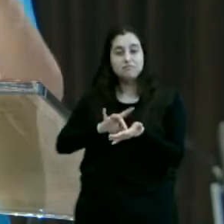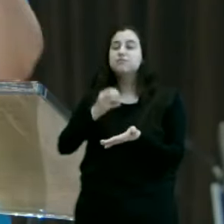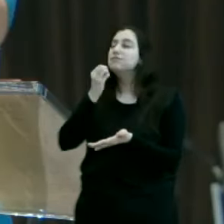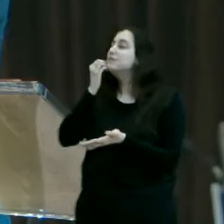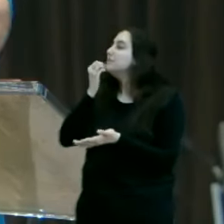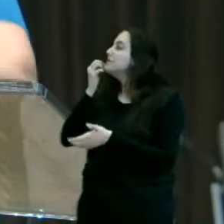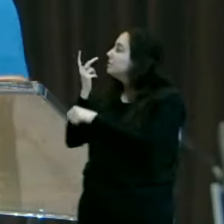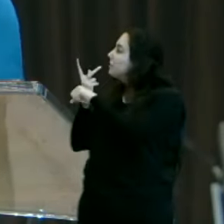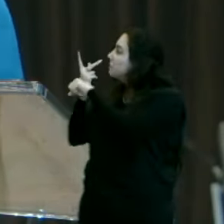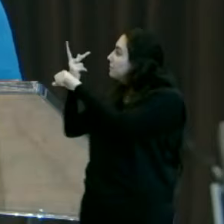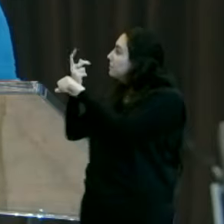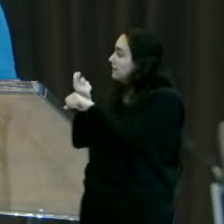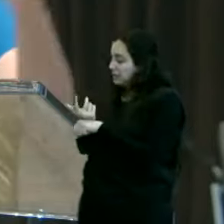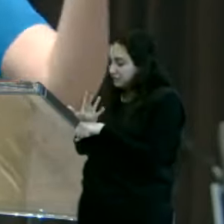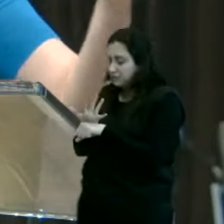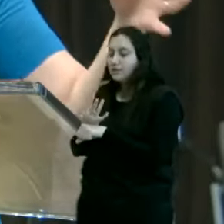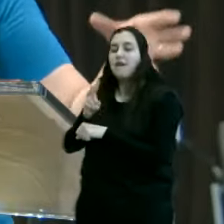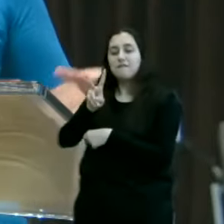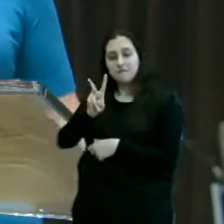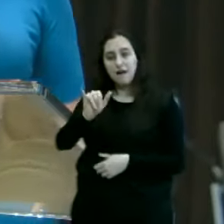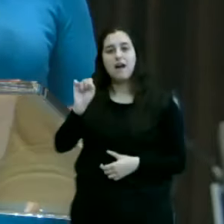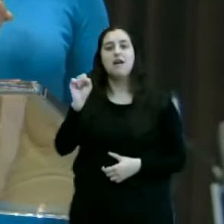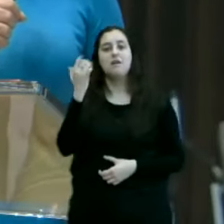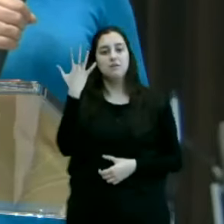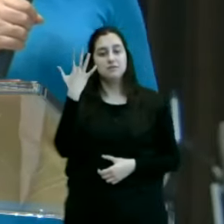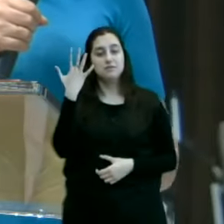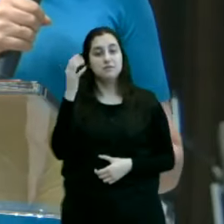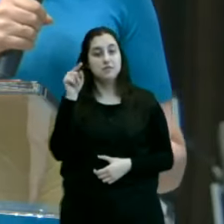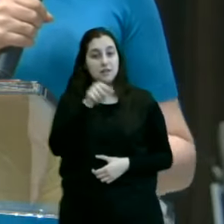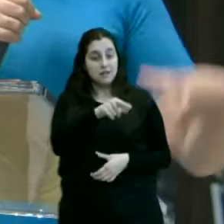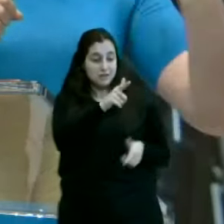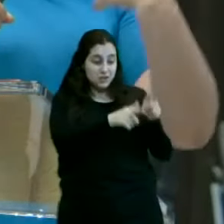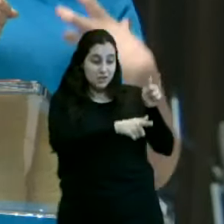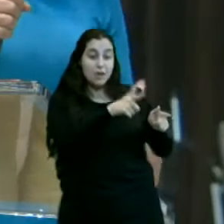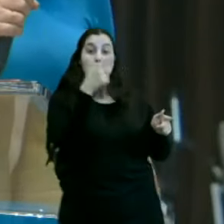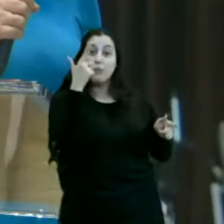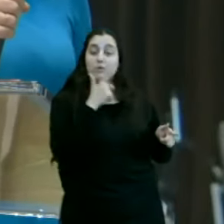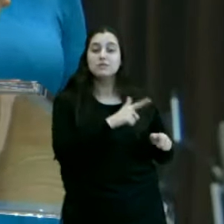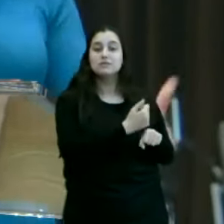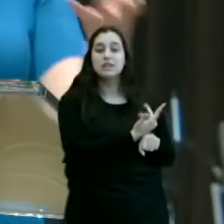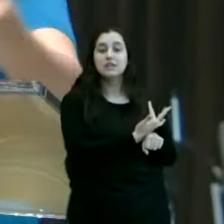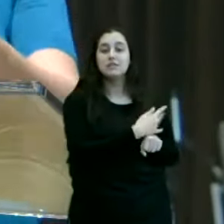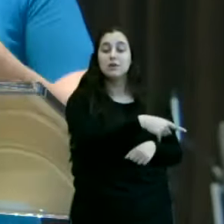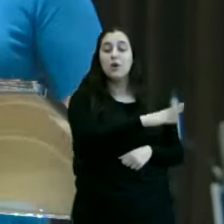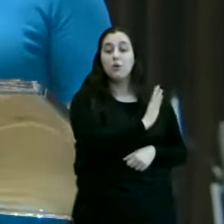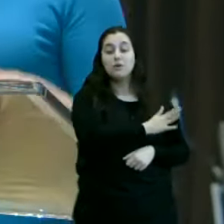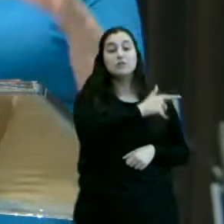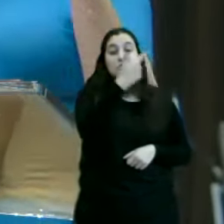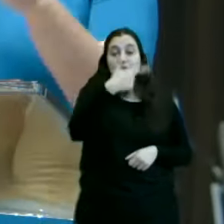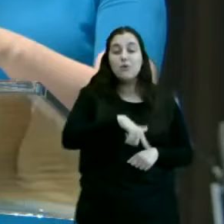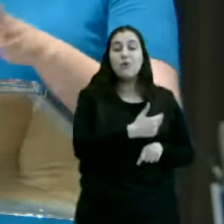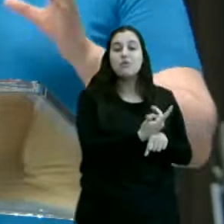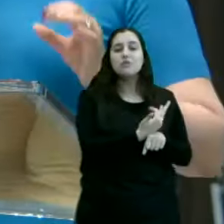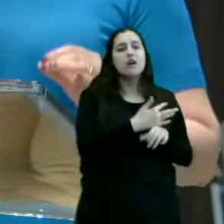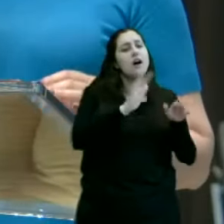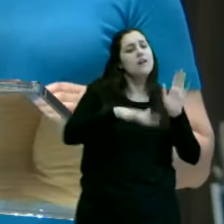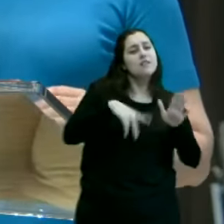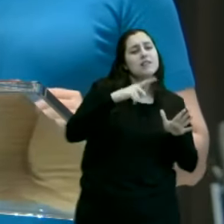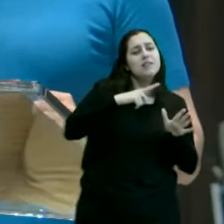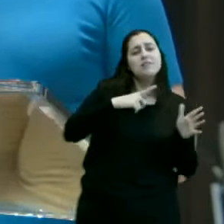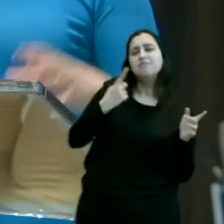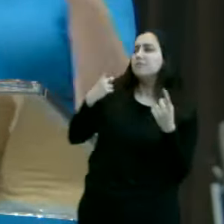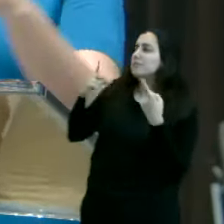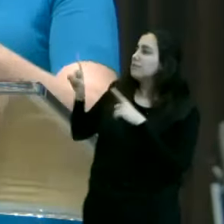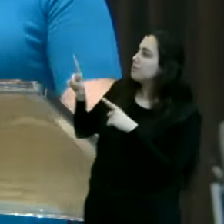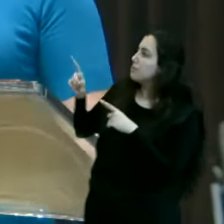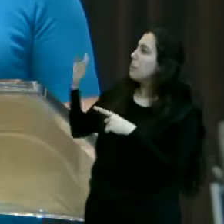com Deus, o avivamento virá. O avivamento veio para Gideão. Seu coração foi avivado, e mesmo ele fazendo algumas provas com